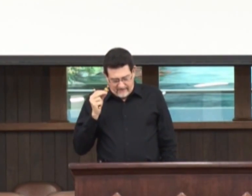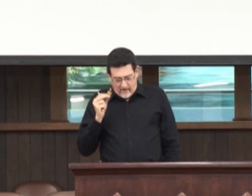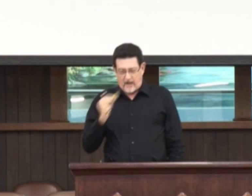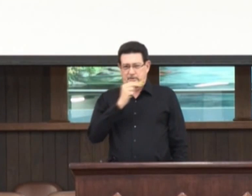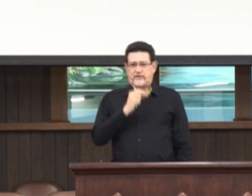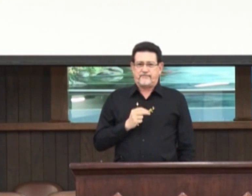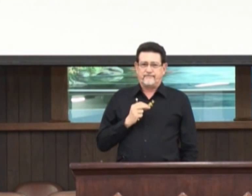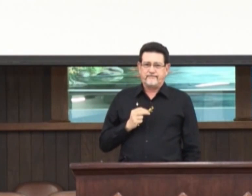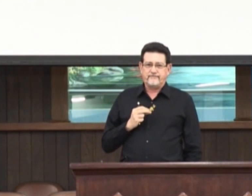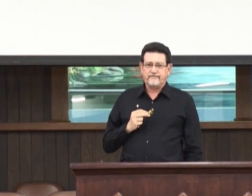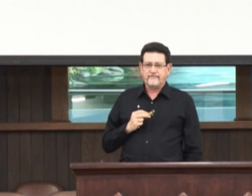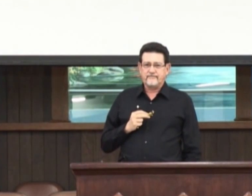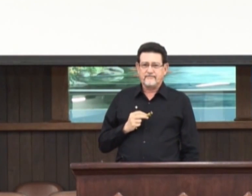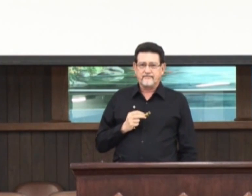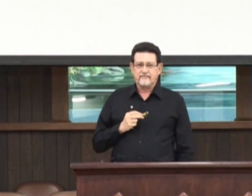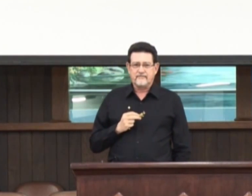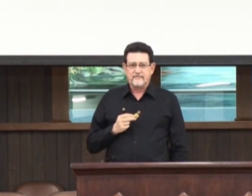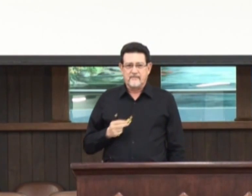é forte.